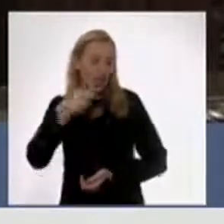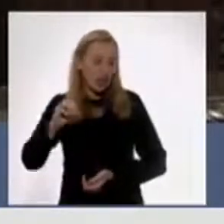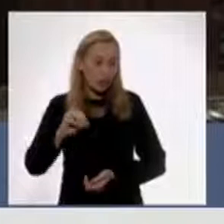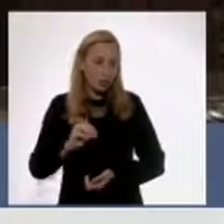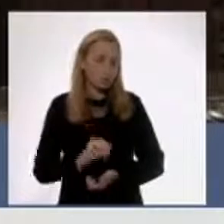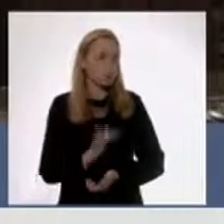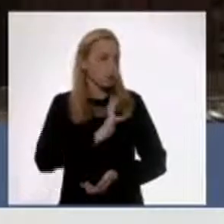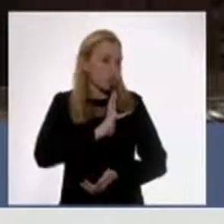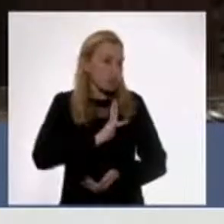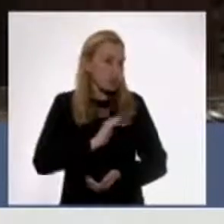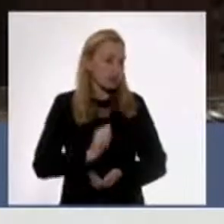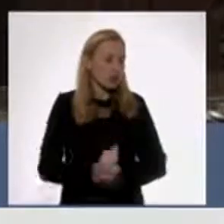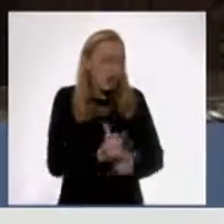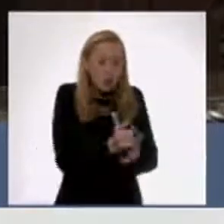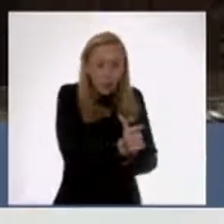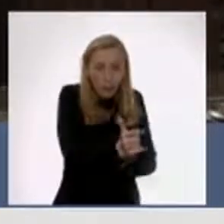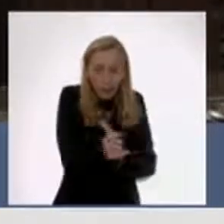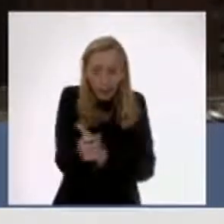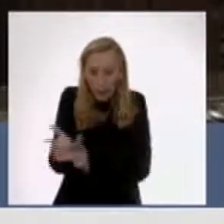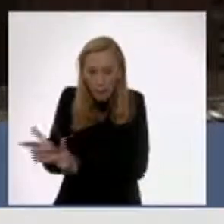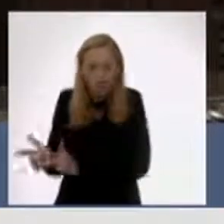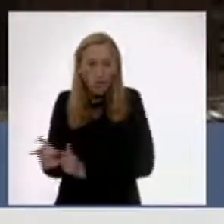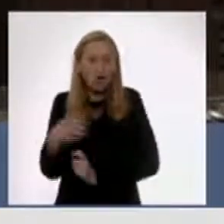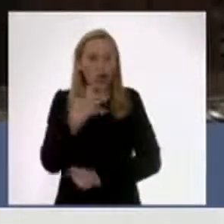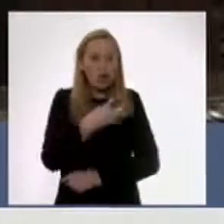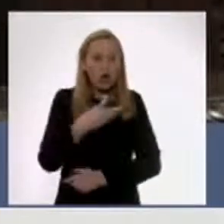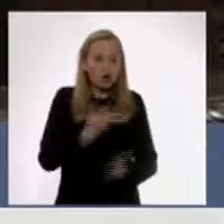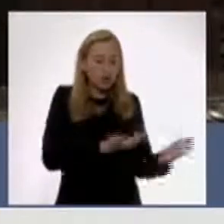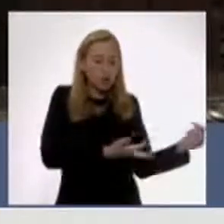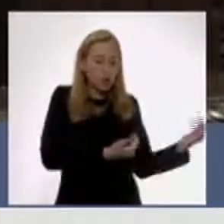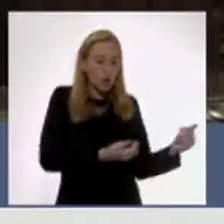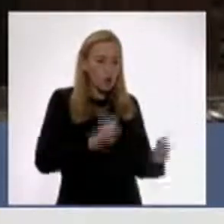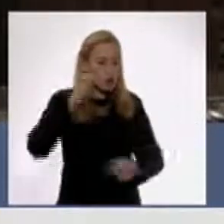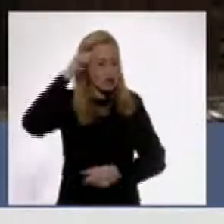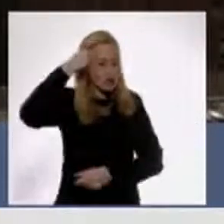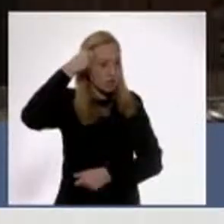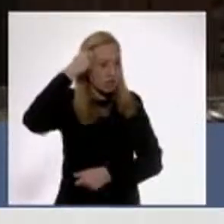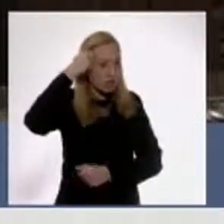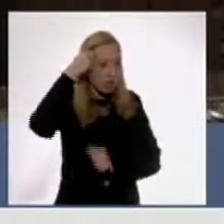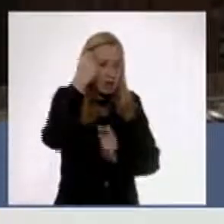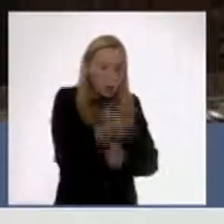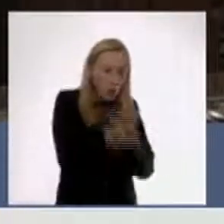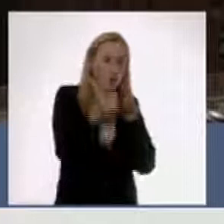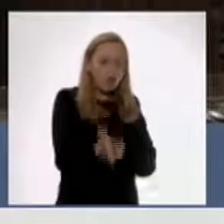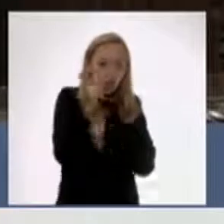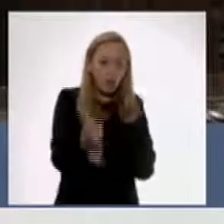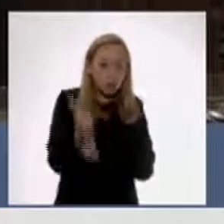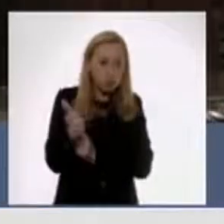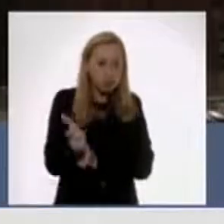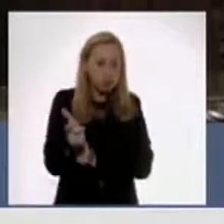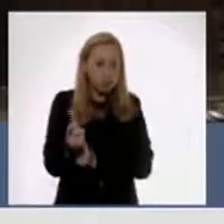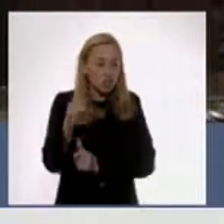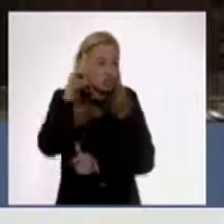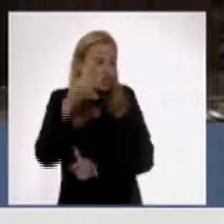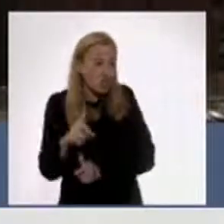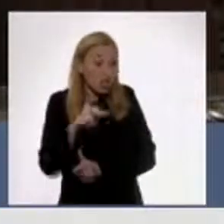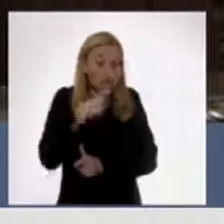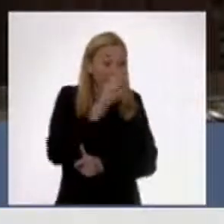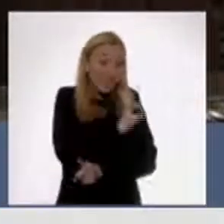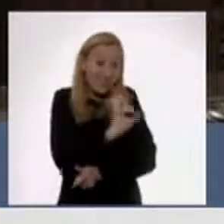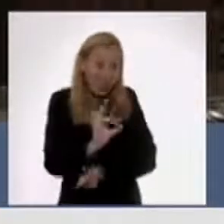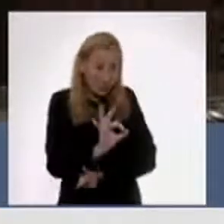extraoficial, executaram 4 jovens negros, sumariamente a queima-roupa, sem o direito de se identificar, o